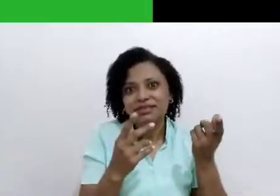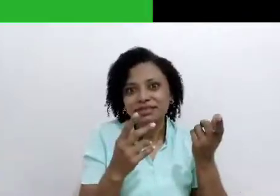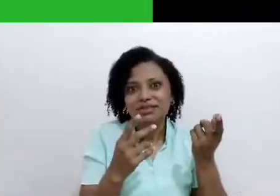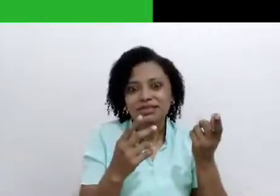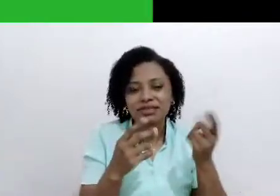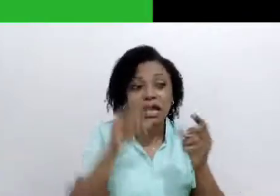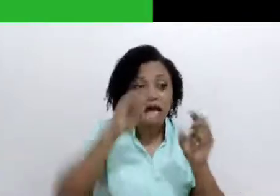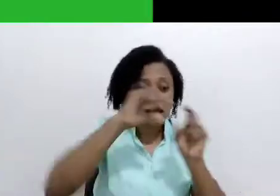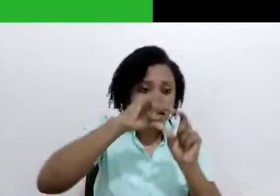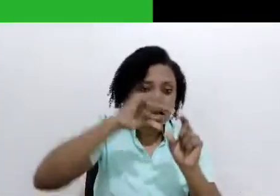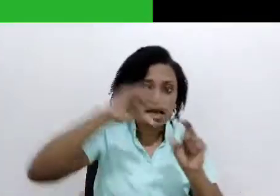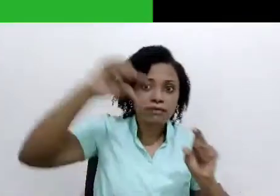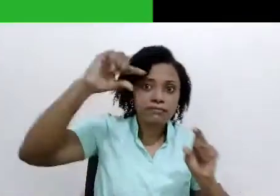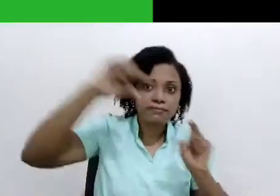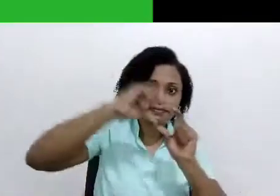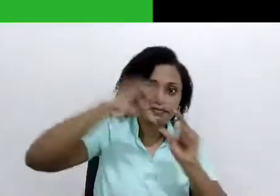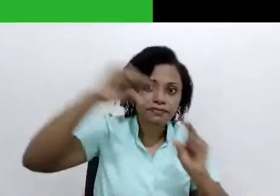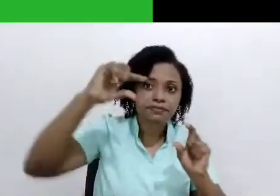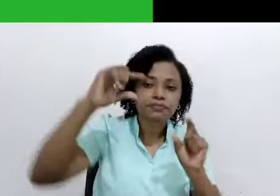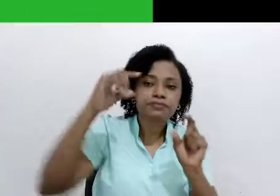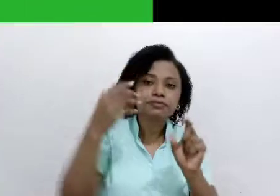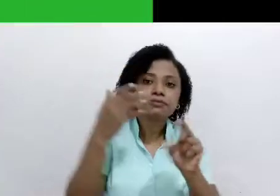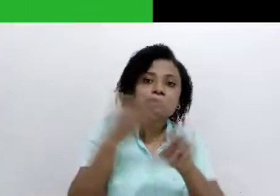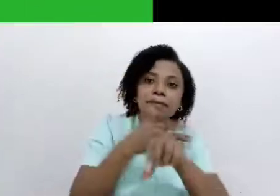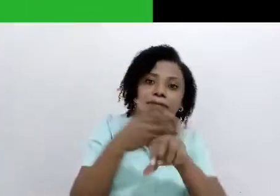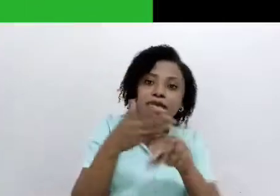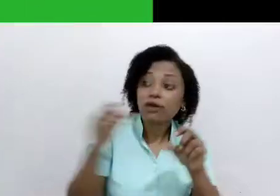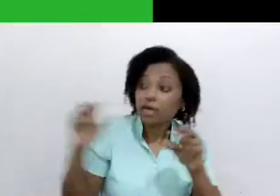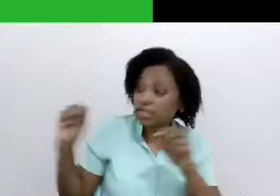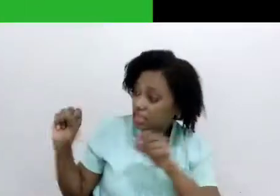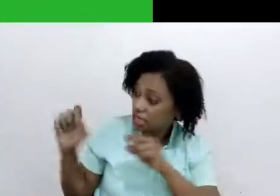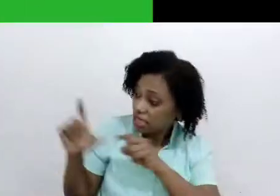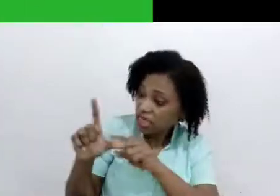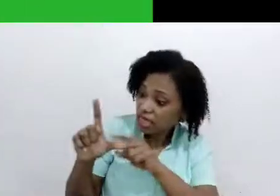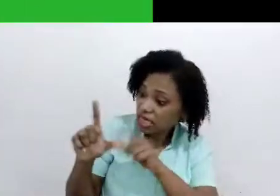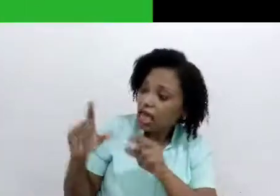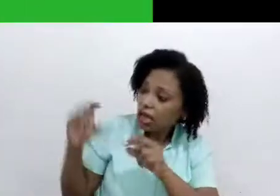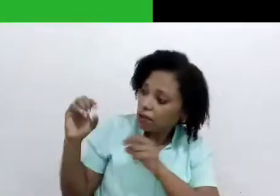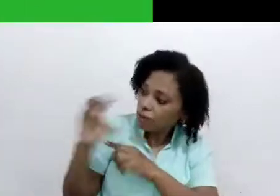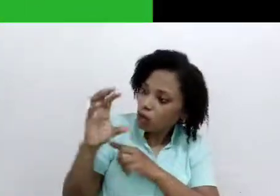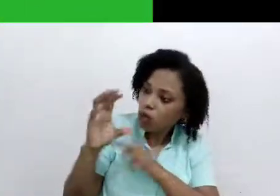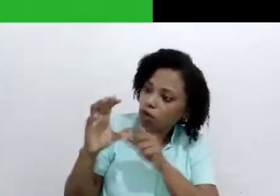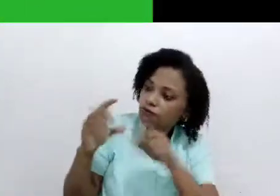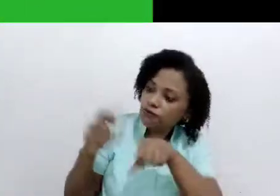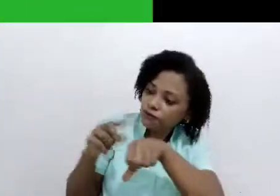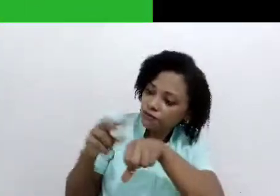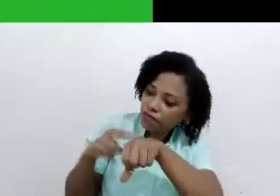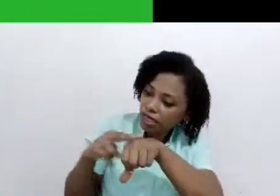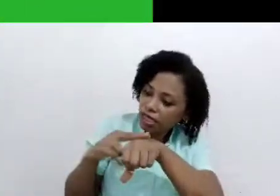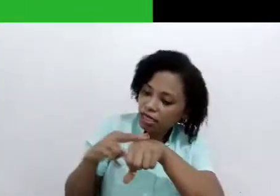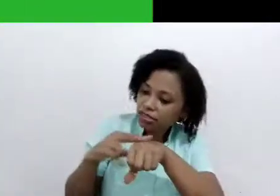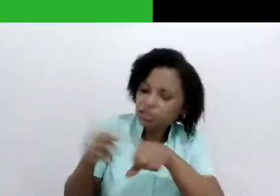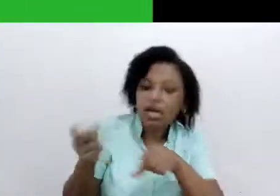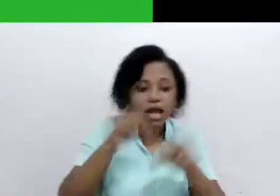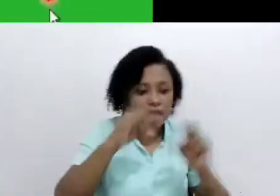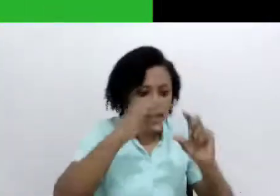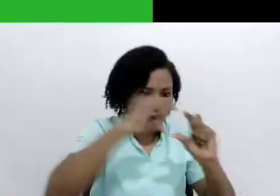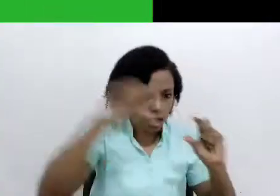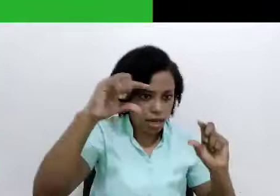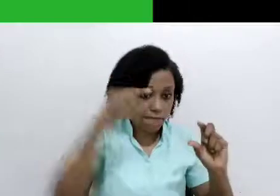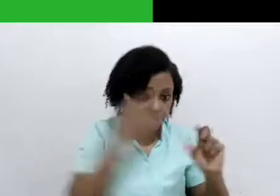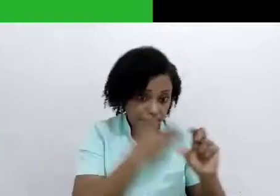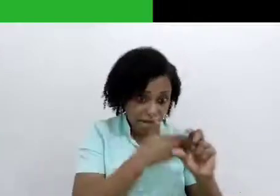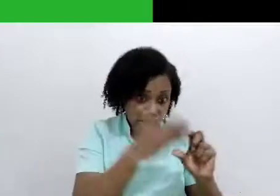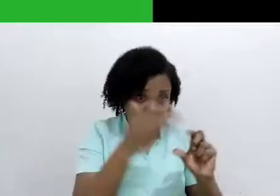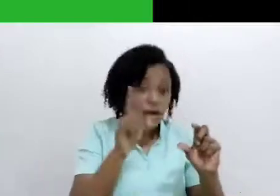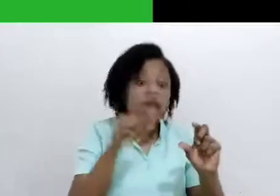azul. E o branco vai refletir a cor da luz. Se a luz é verde, o branco fica verde. Então,